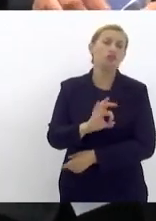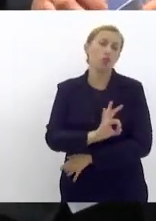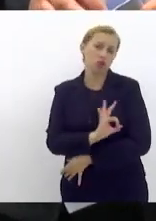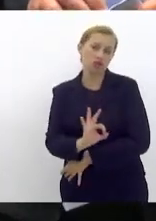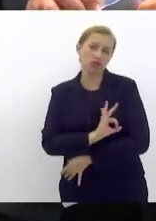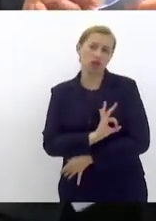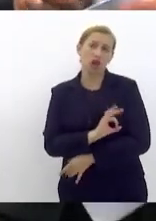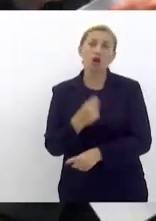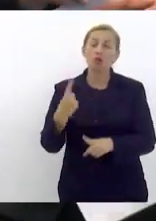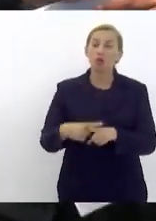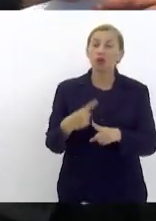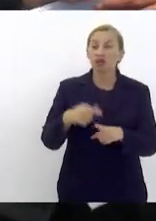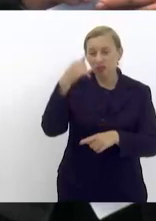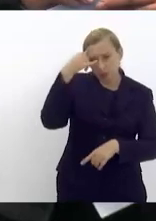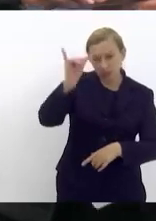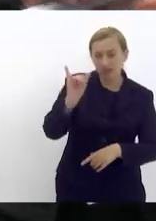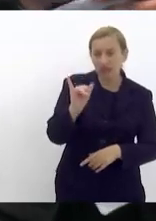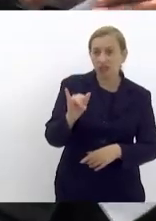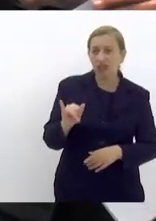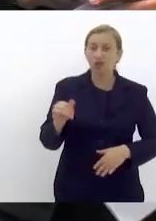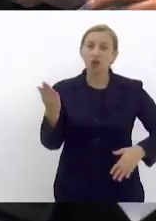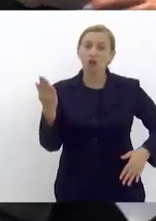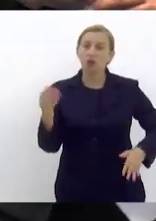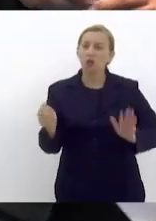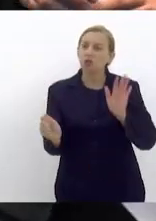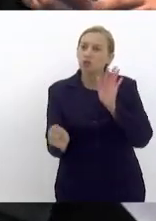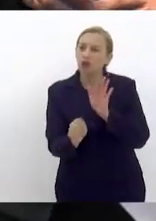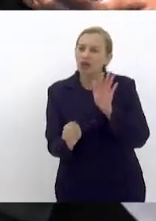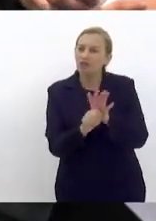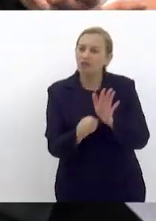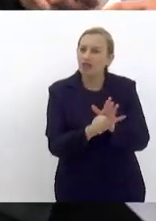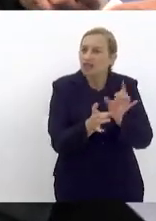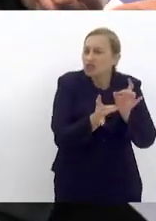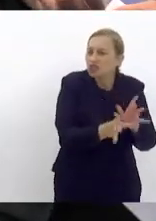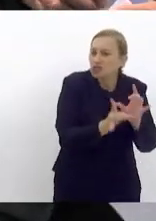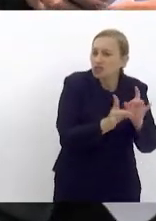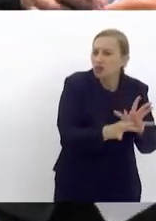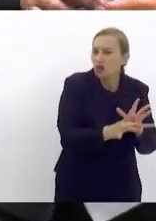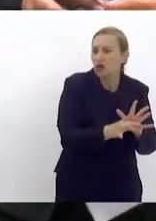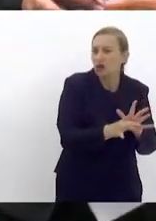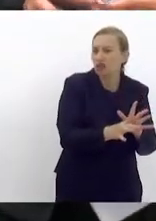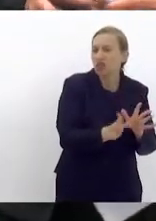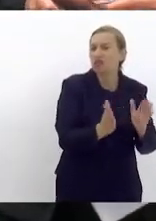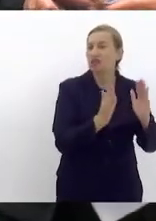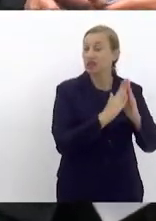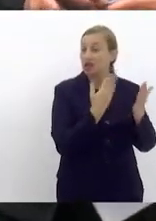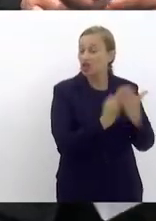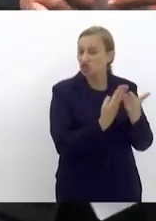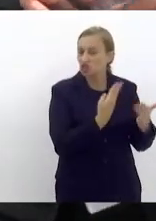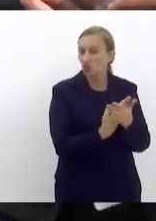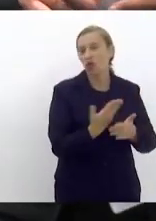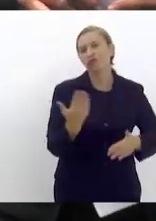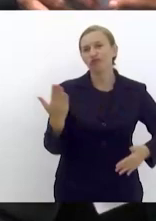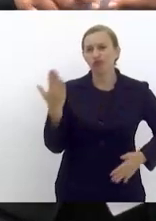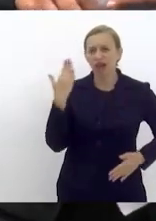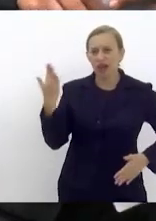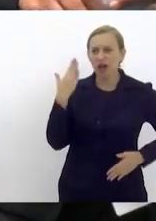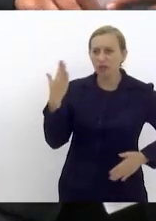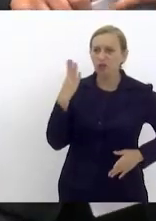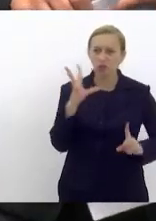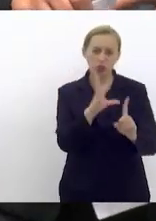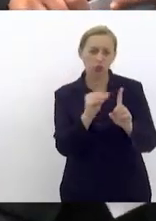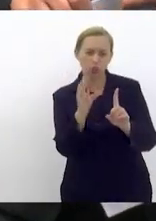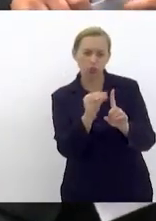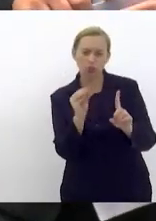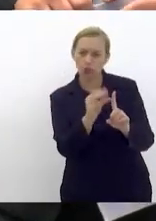porque nós vamos estar evitando o tráfico na porta das escolas, a inserção desses vagabundos aliciando os menores